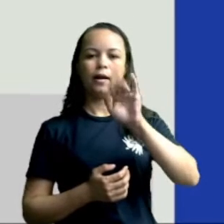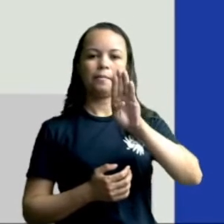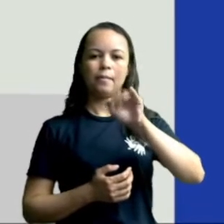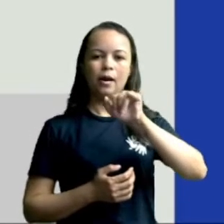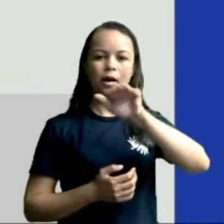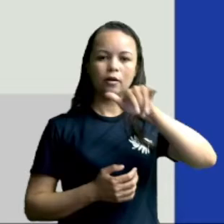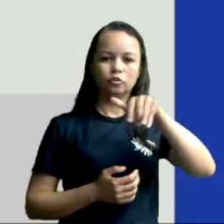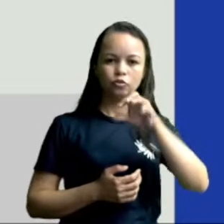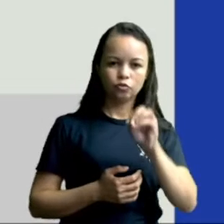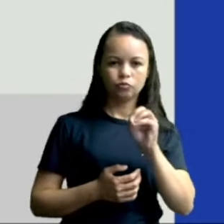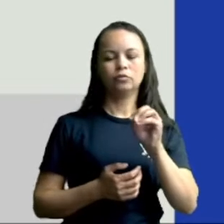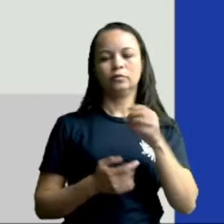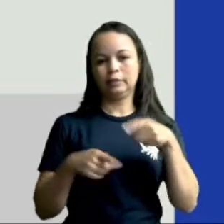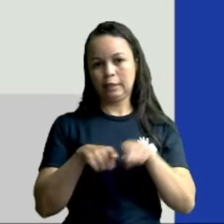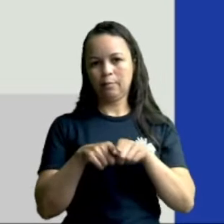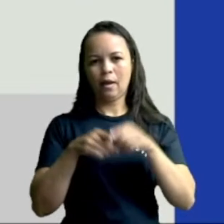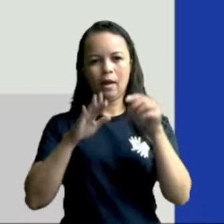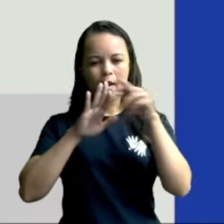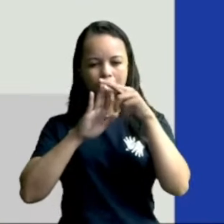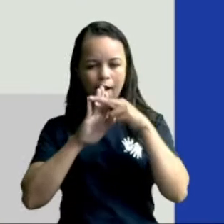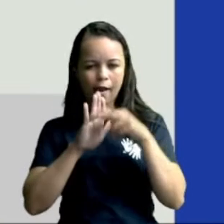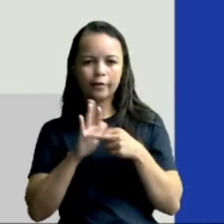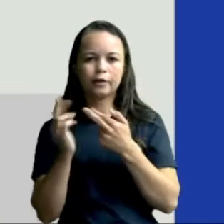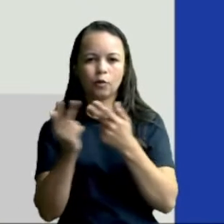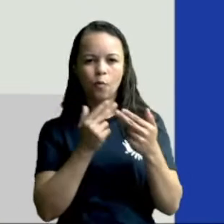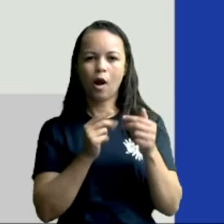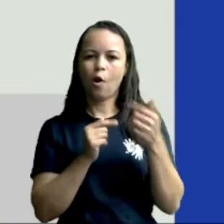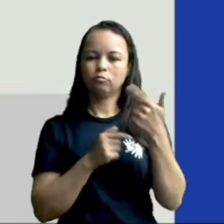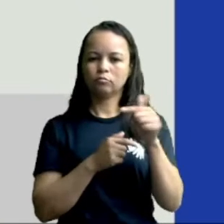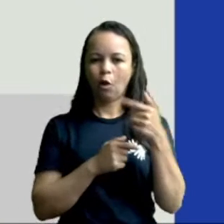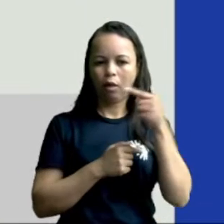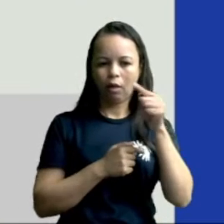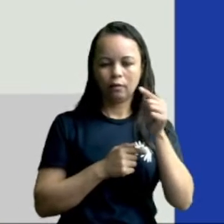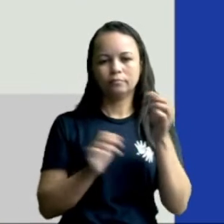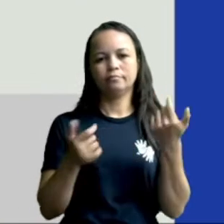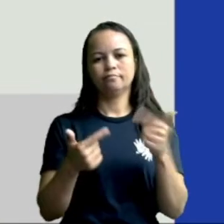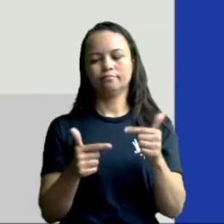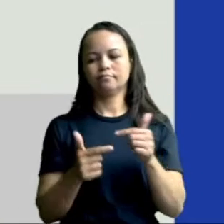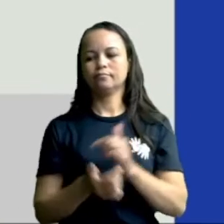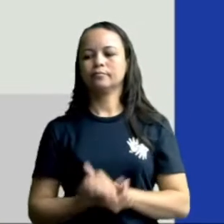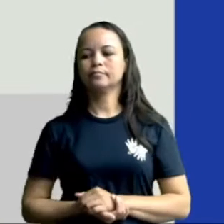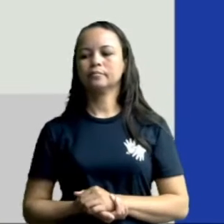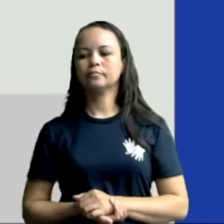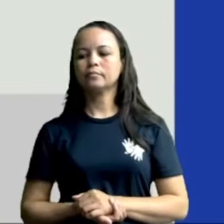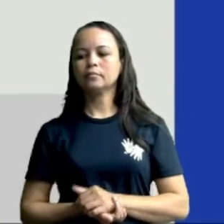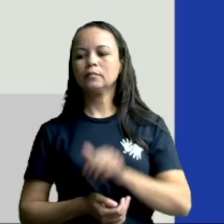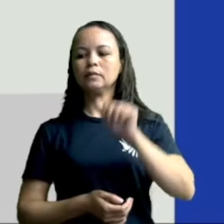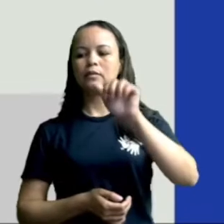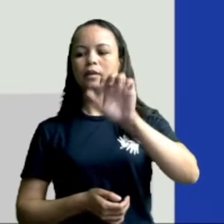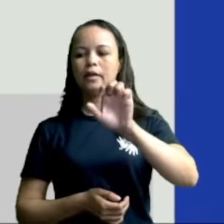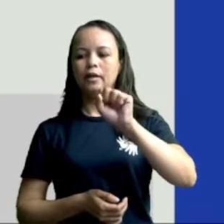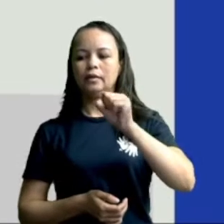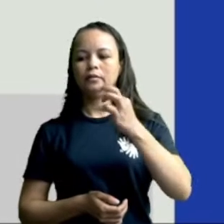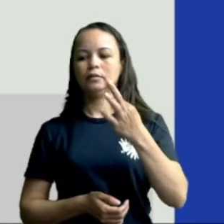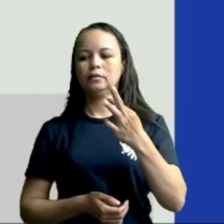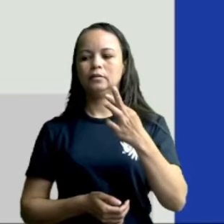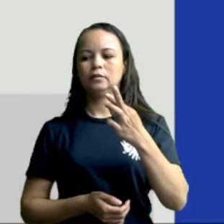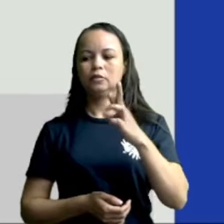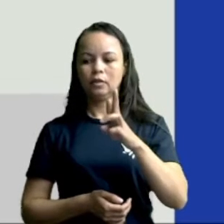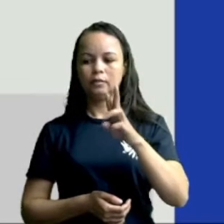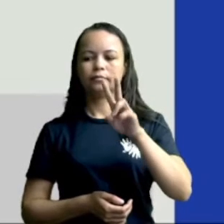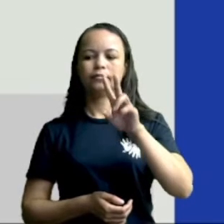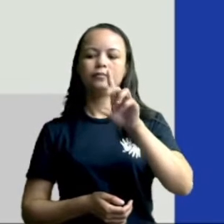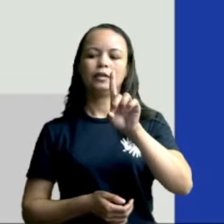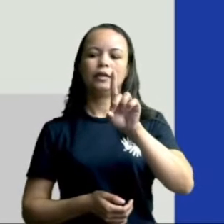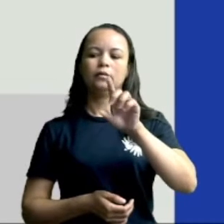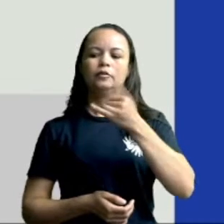certo? A gente tem as esdrúxulas e as sobresdrúxulas, que